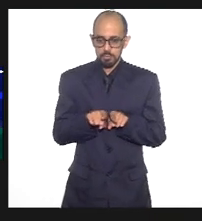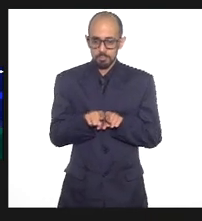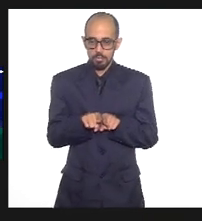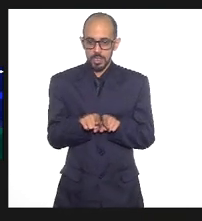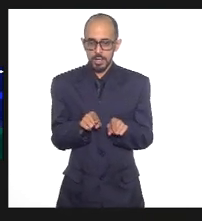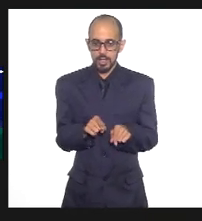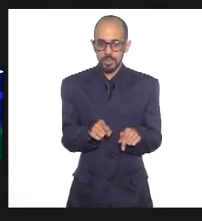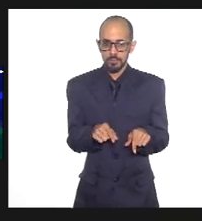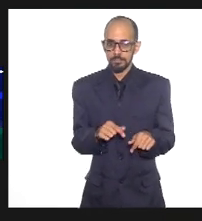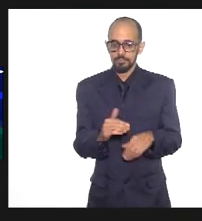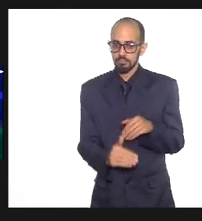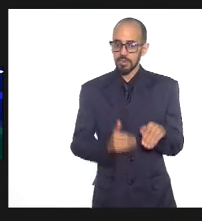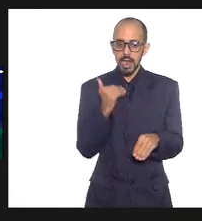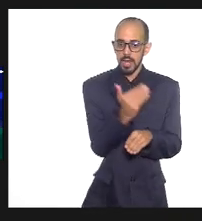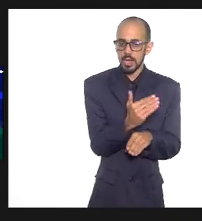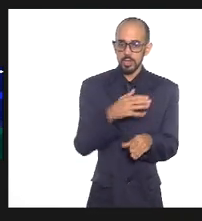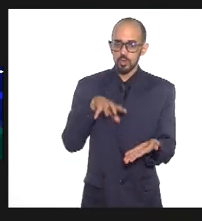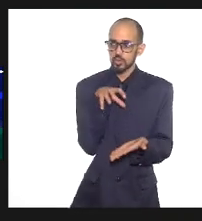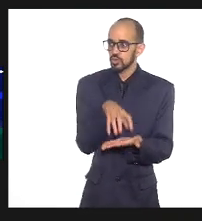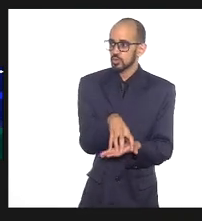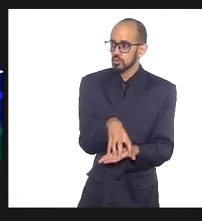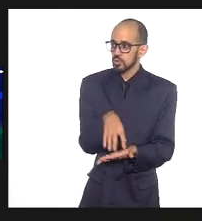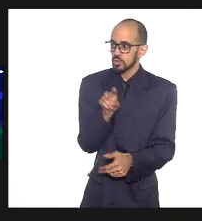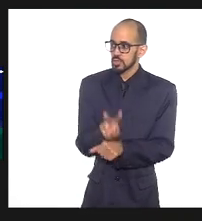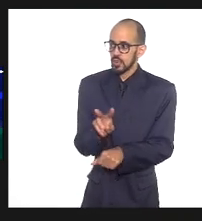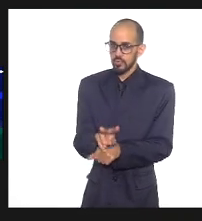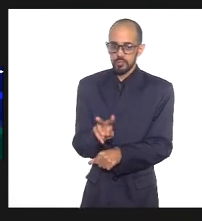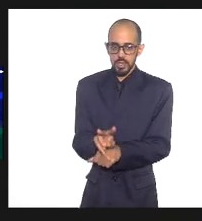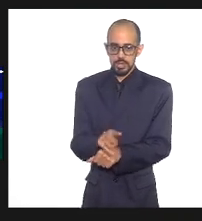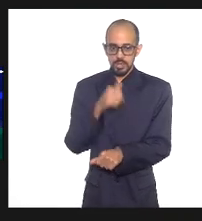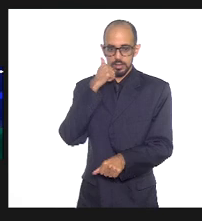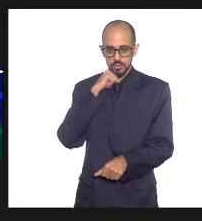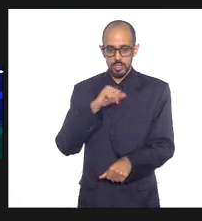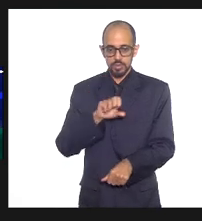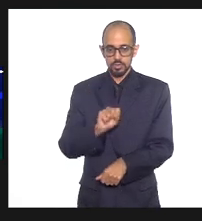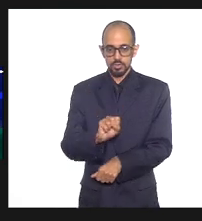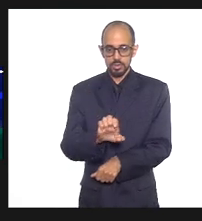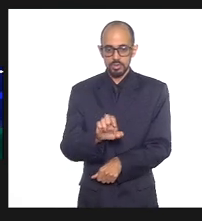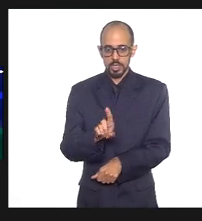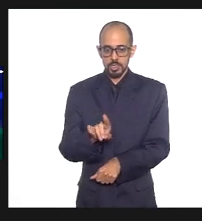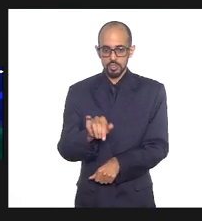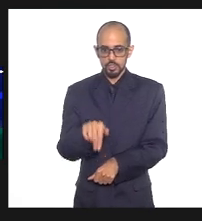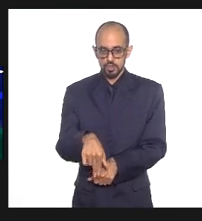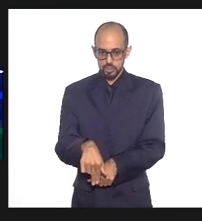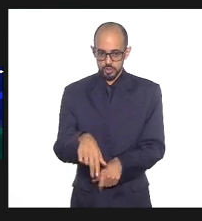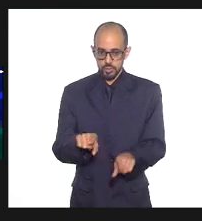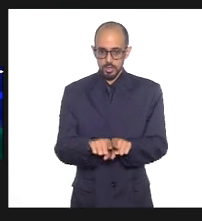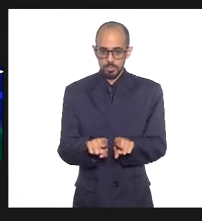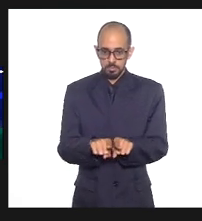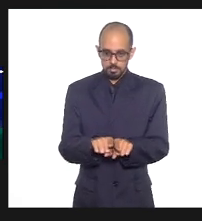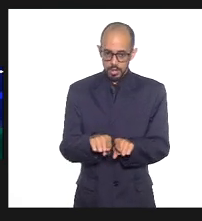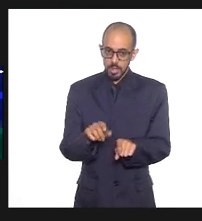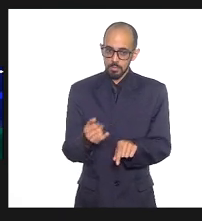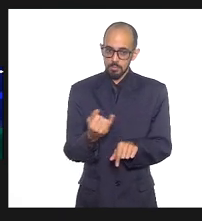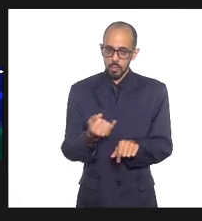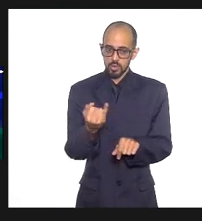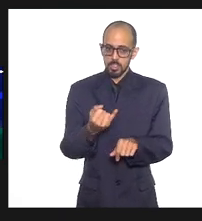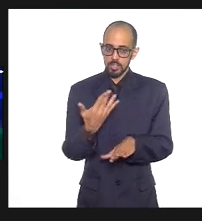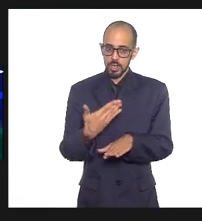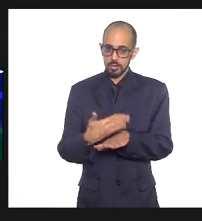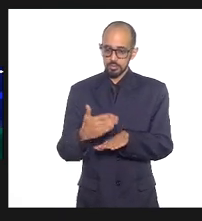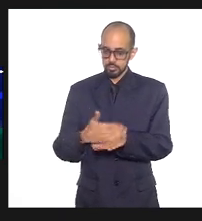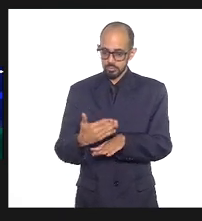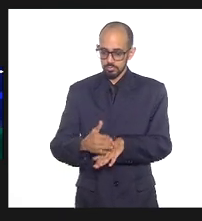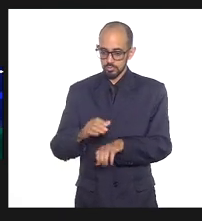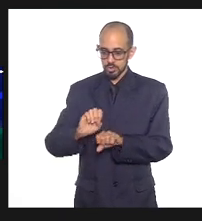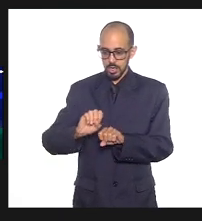de defesa das mulheres, do CEDIN, que é importante estar nesse contexto de formação das guardas, as